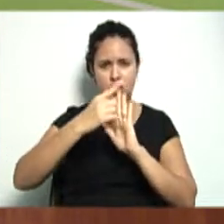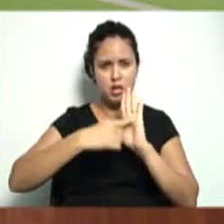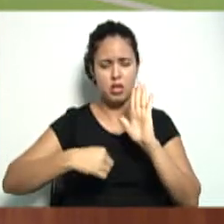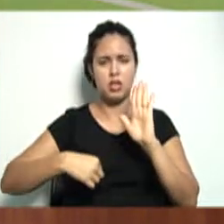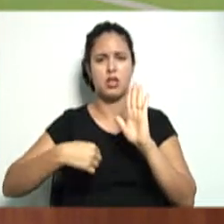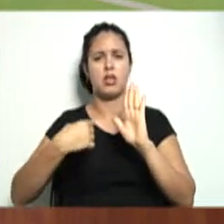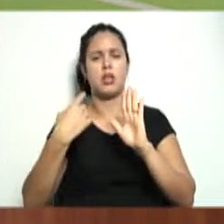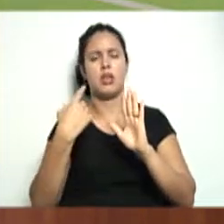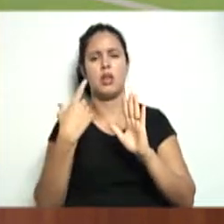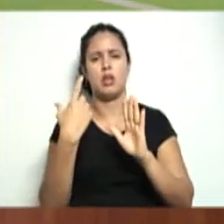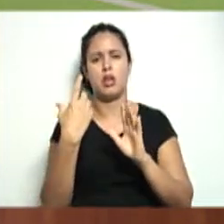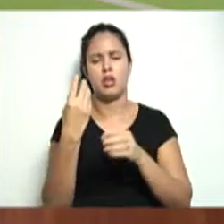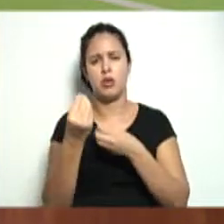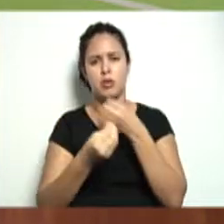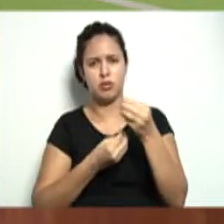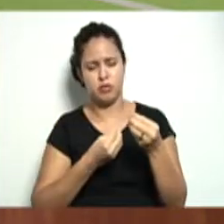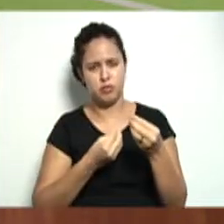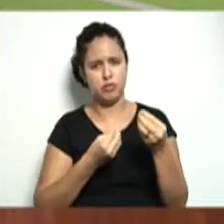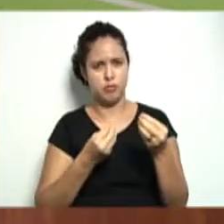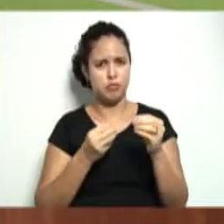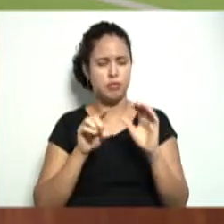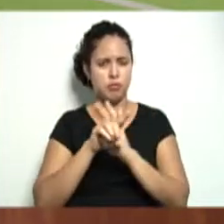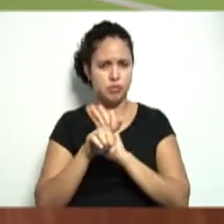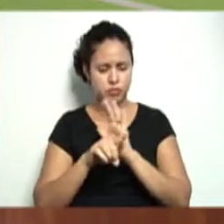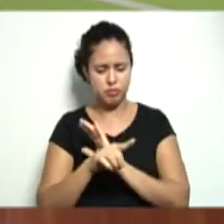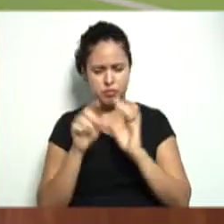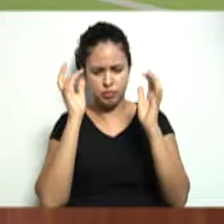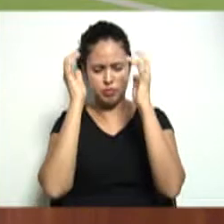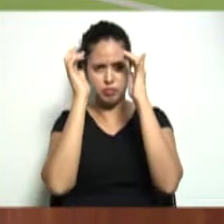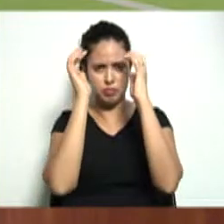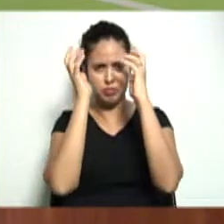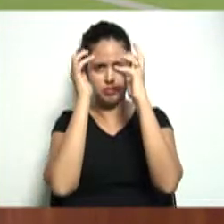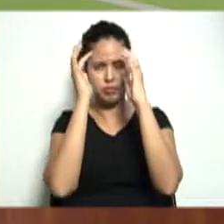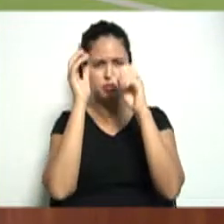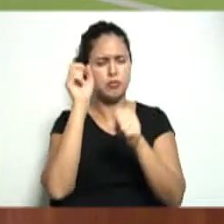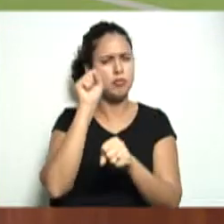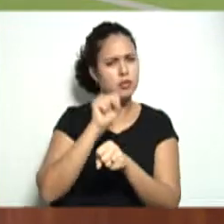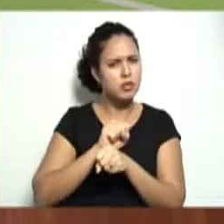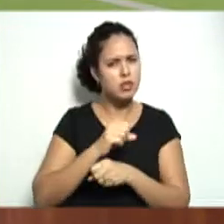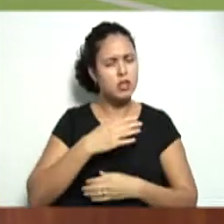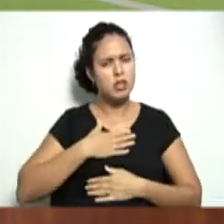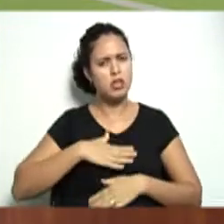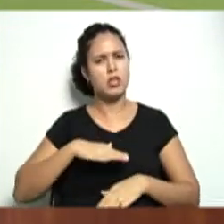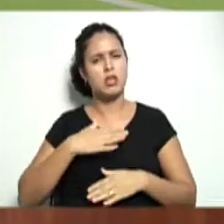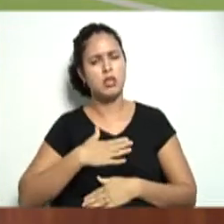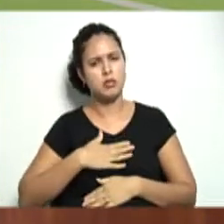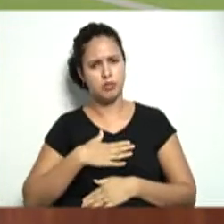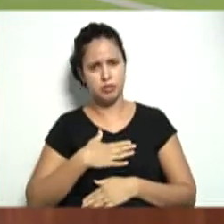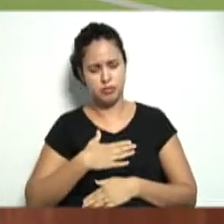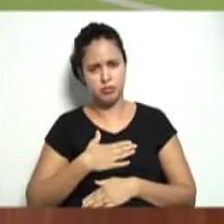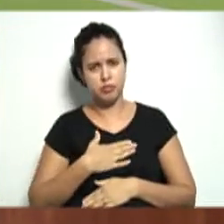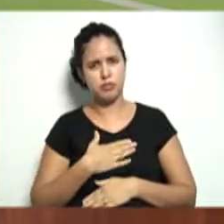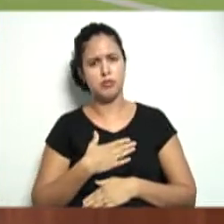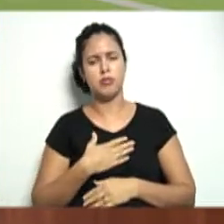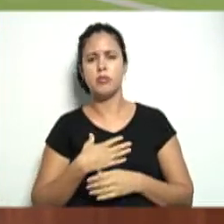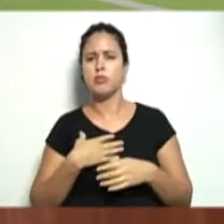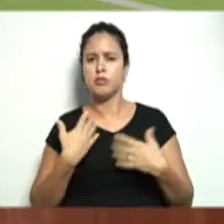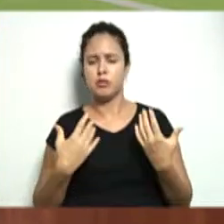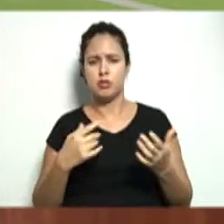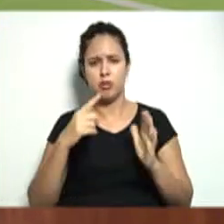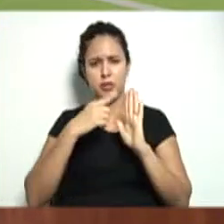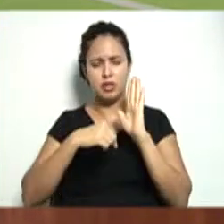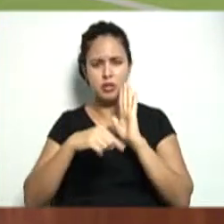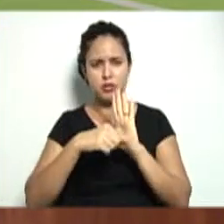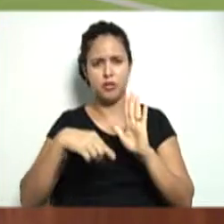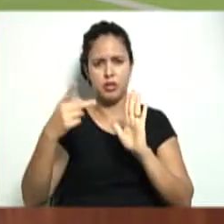xizinho, né? Faz nós pensarmos mais cautelosamente sobre as afirmações, marcando se é verdadeiro ou